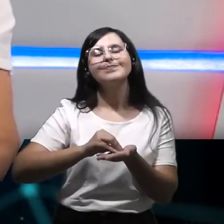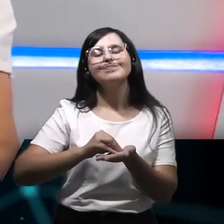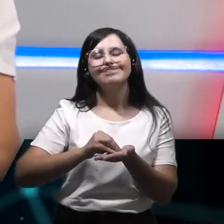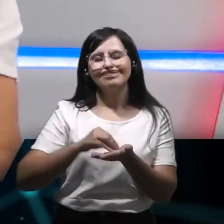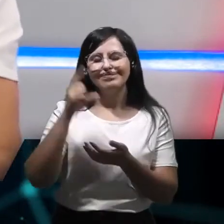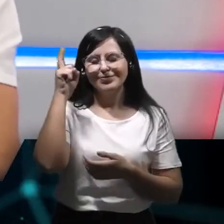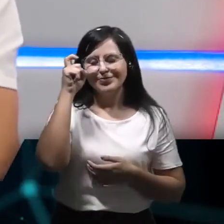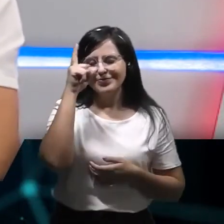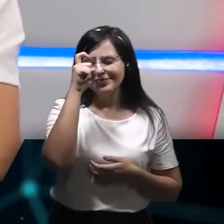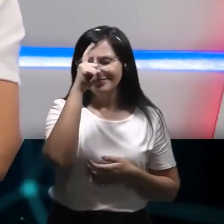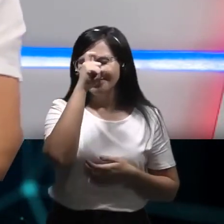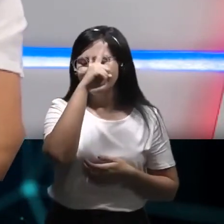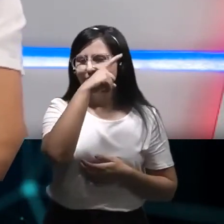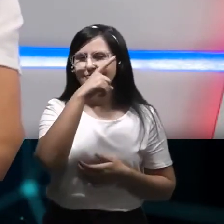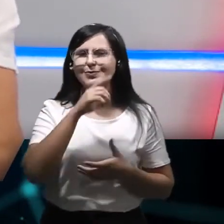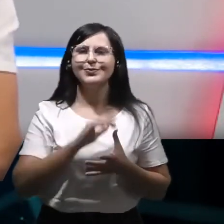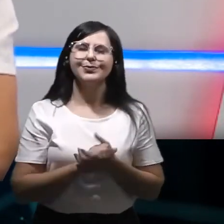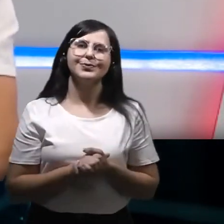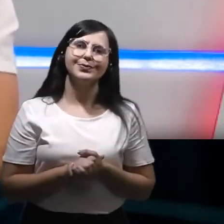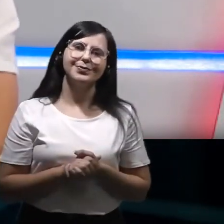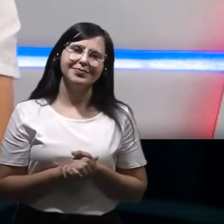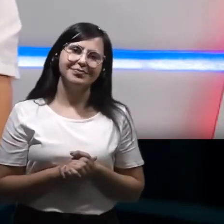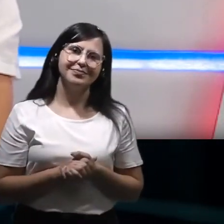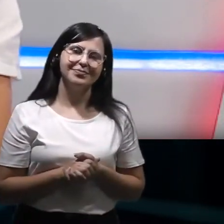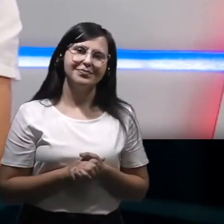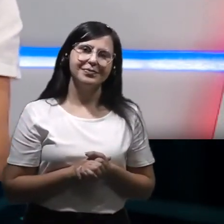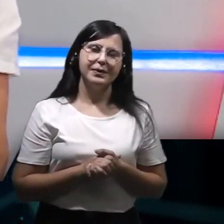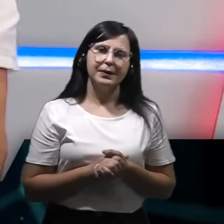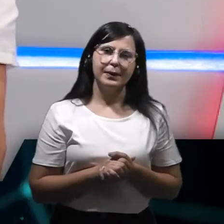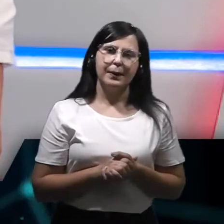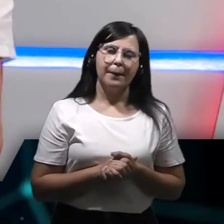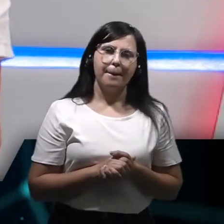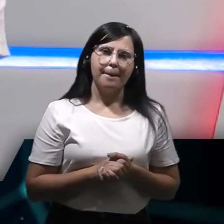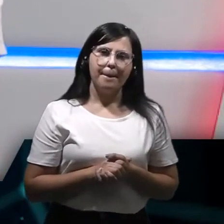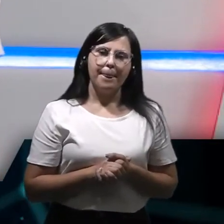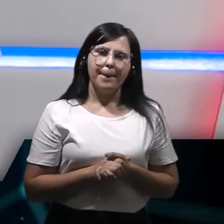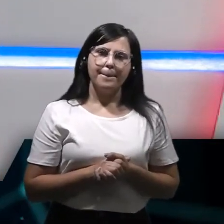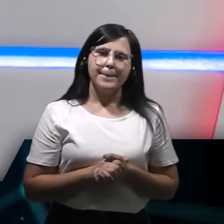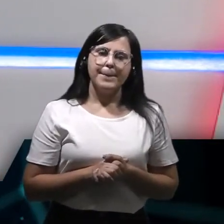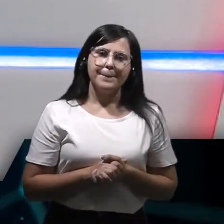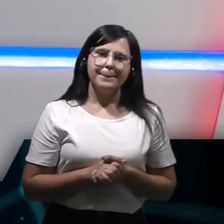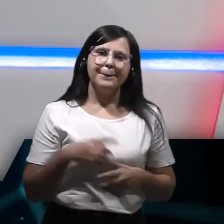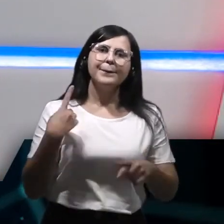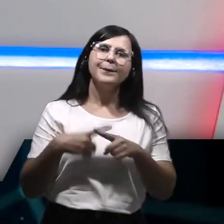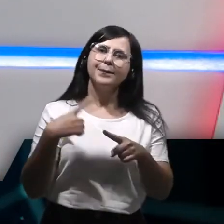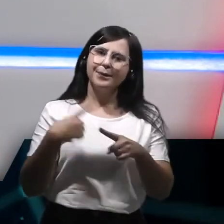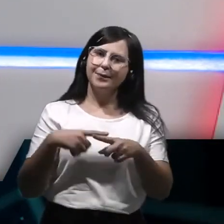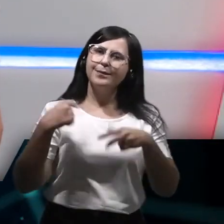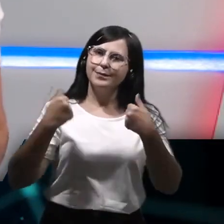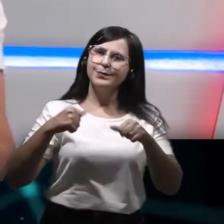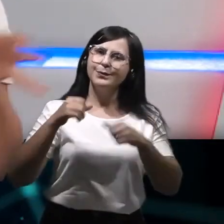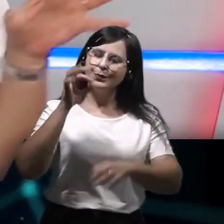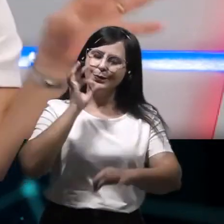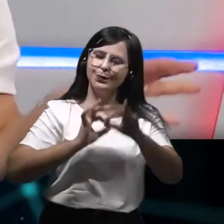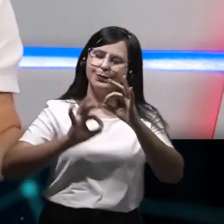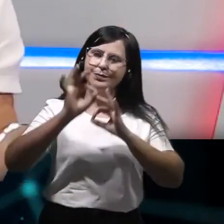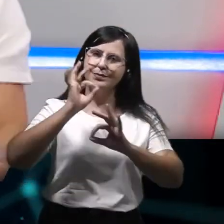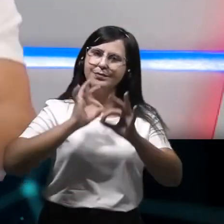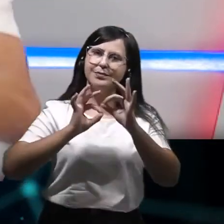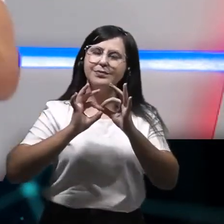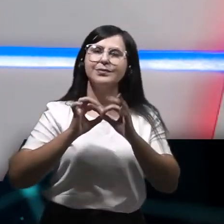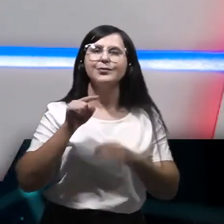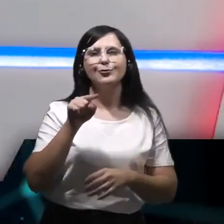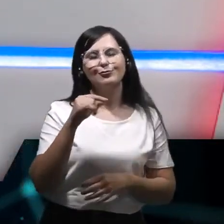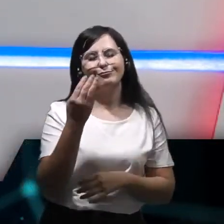situação é uma situação muito delicada, uma situação que vai ter que se dar um jeito nisso, porque como disse o